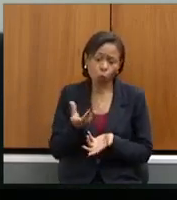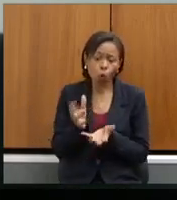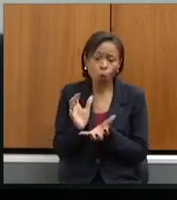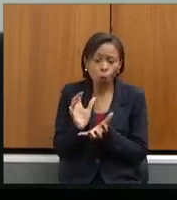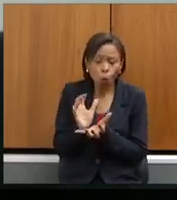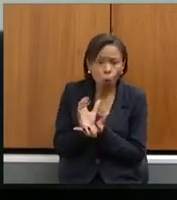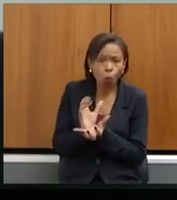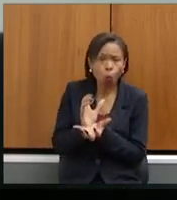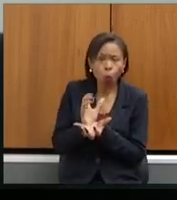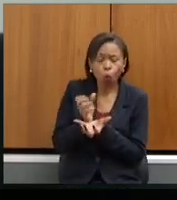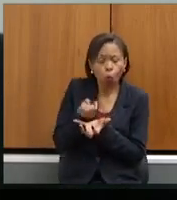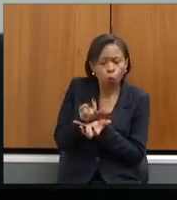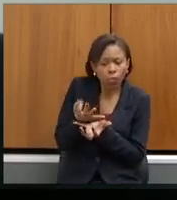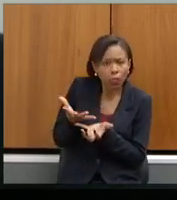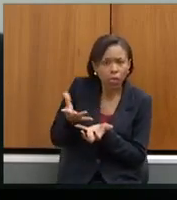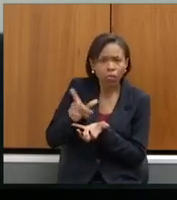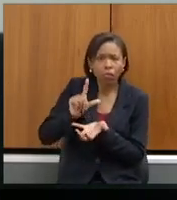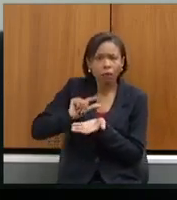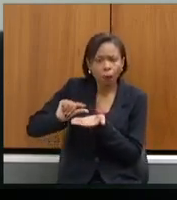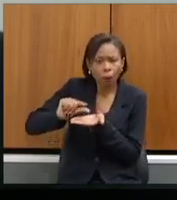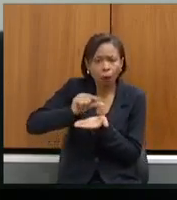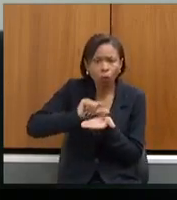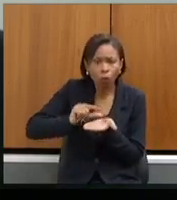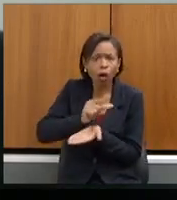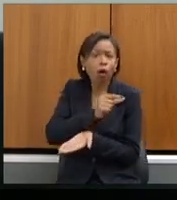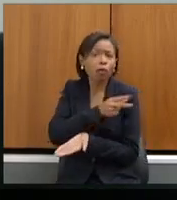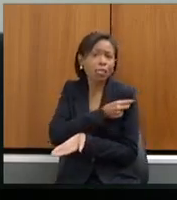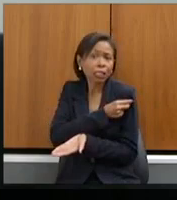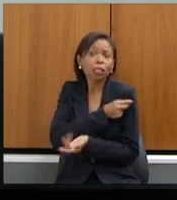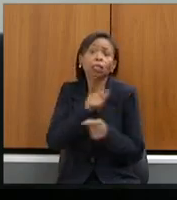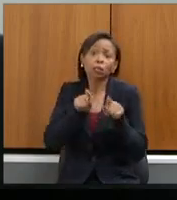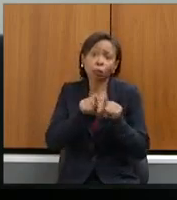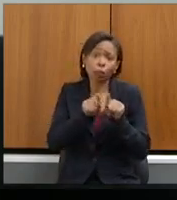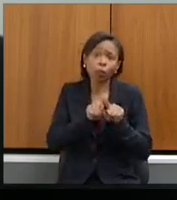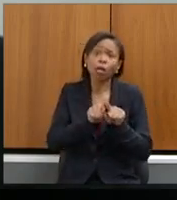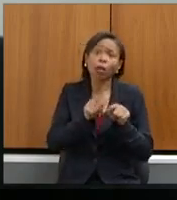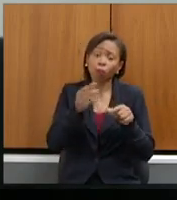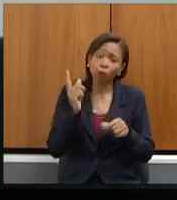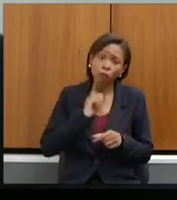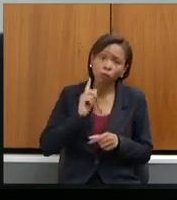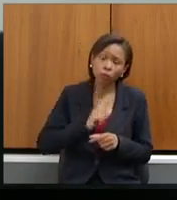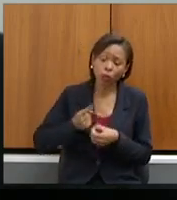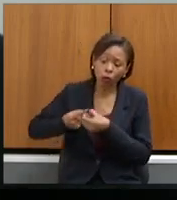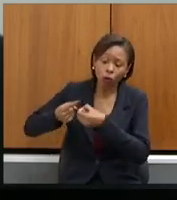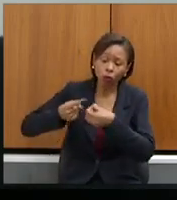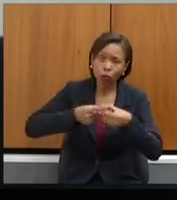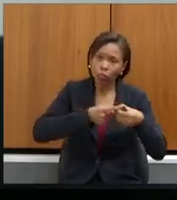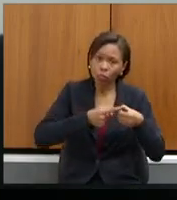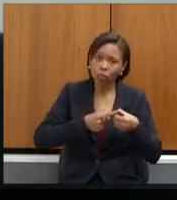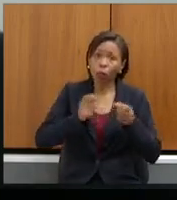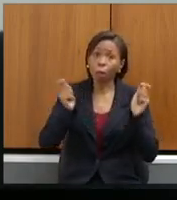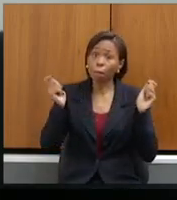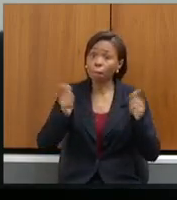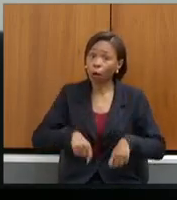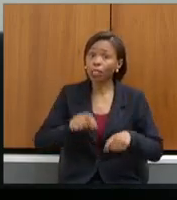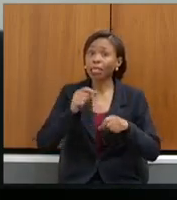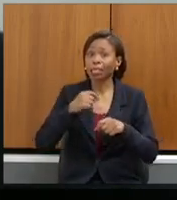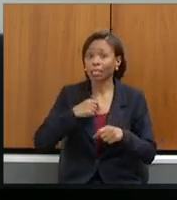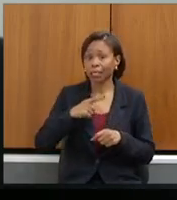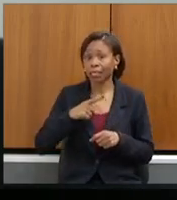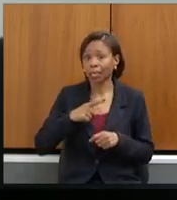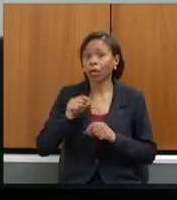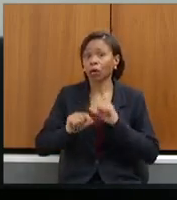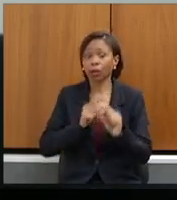que seja solicitado pelo Estado de Minas Gerais uma uma cota extra para os municípios uma foto aí se de